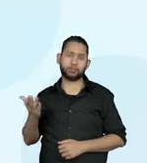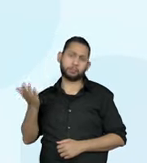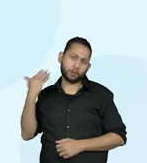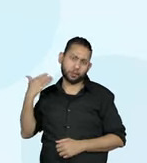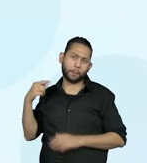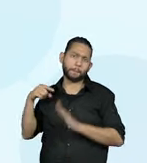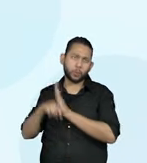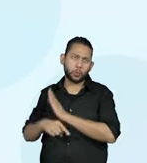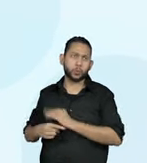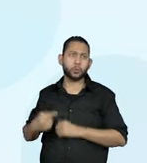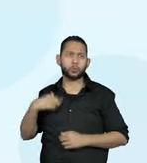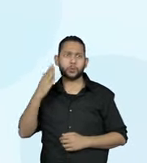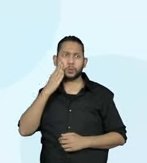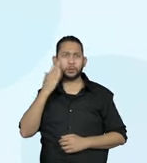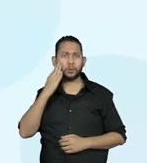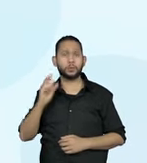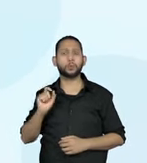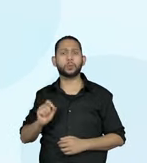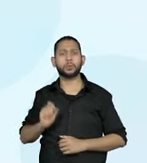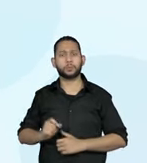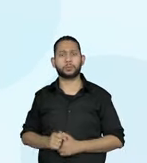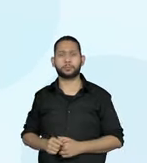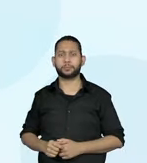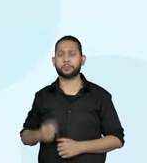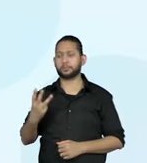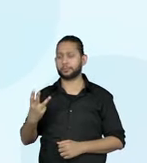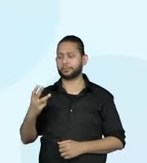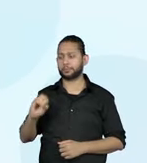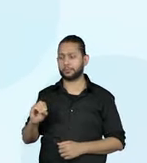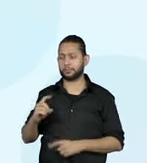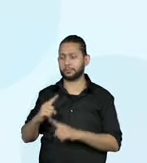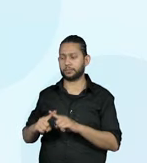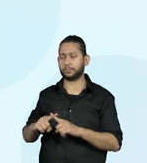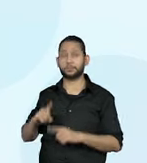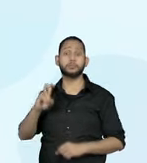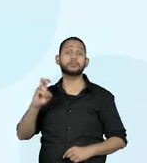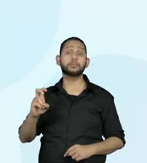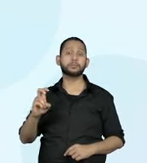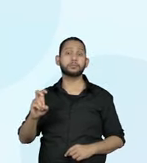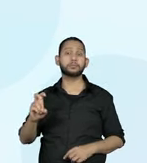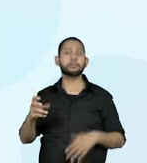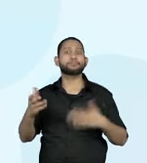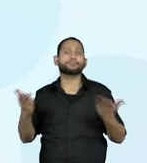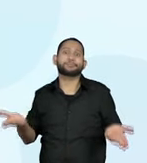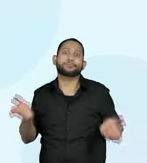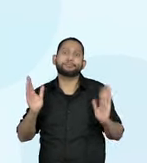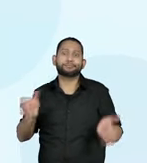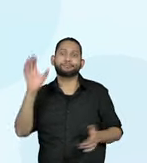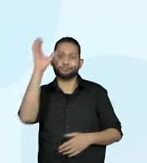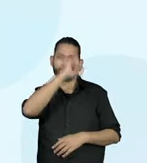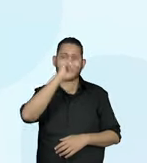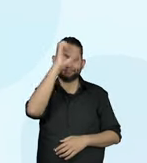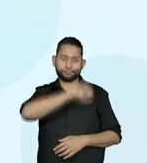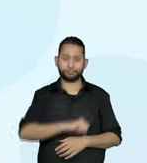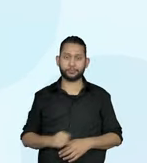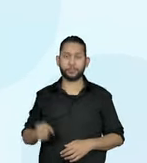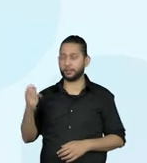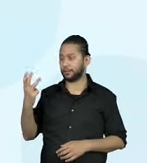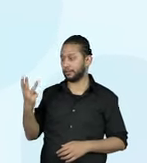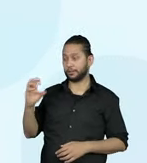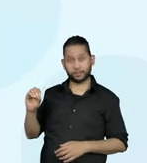minha questão anterior, que 30 vezes 5, 30 páginas vezes 5,